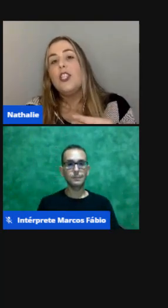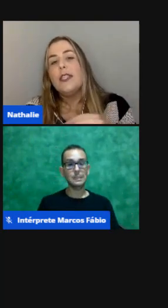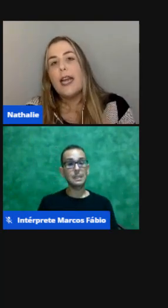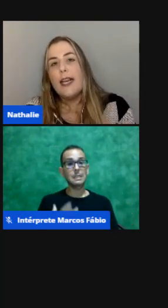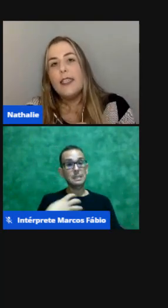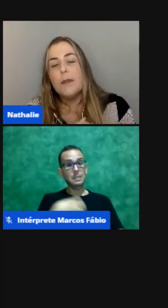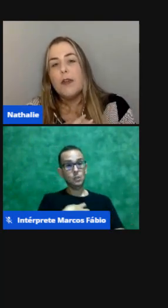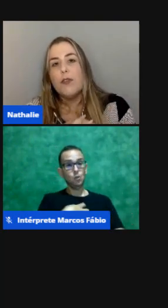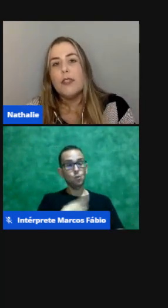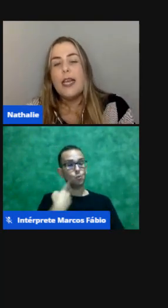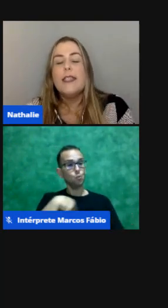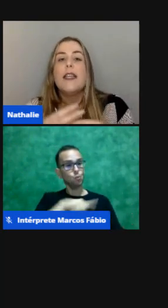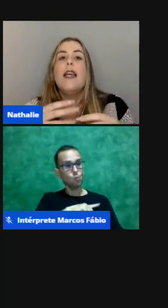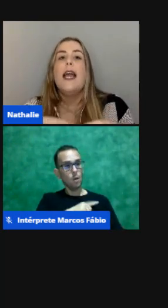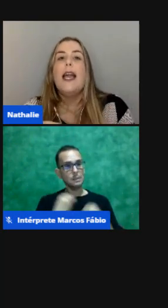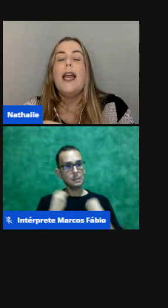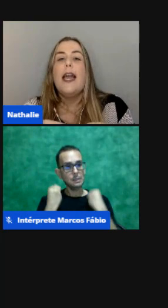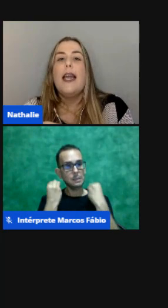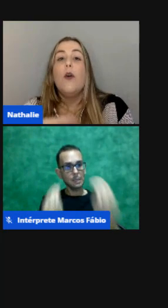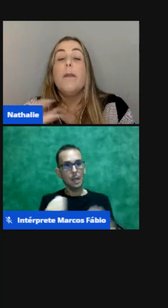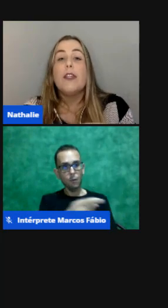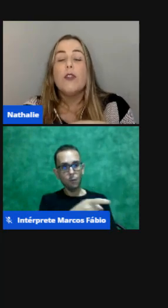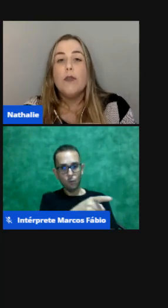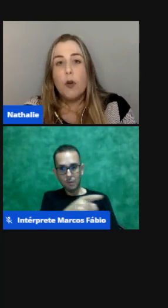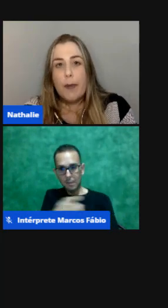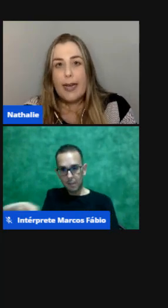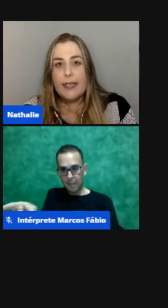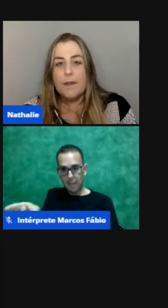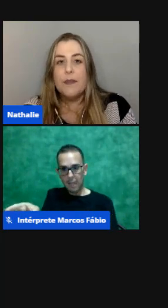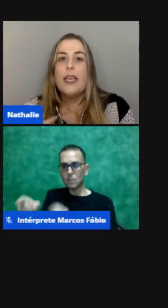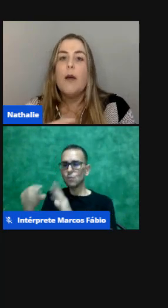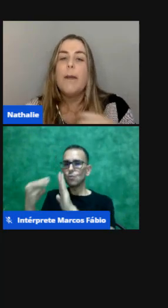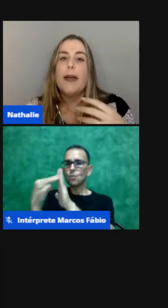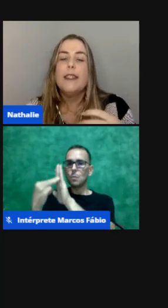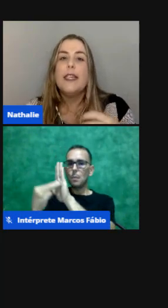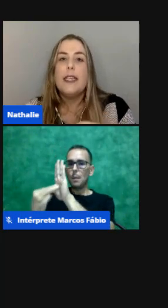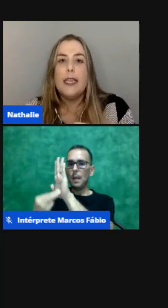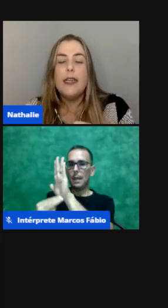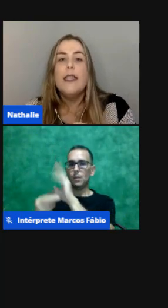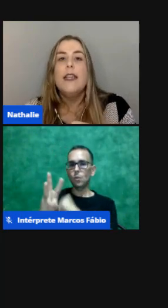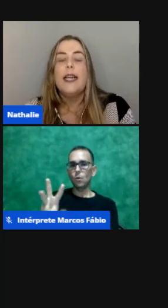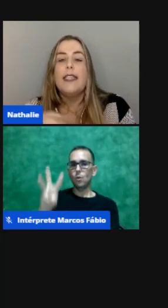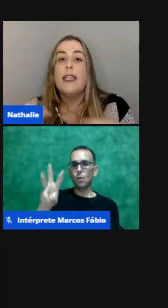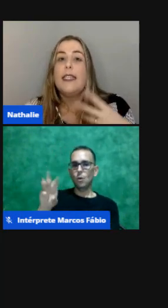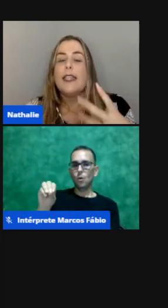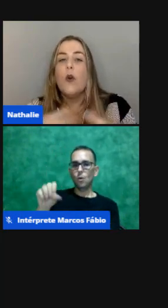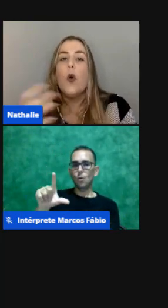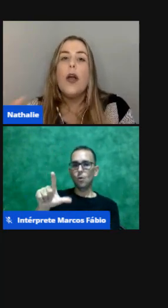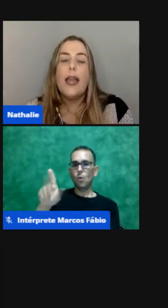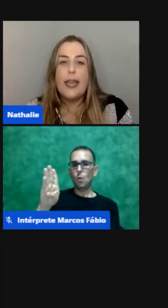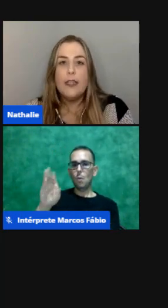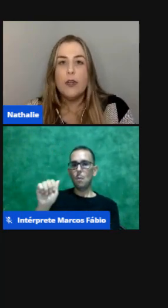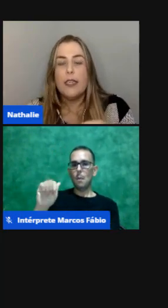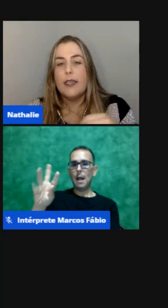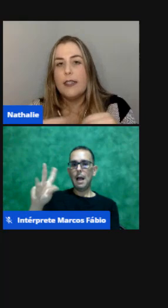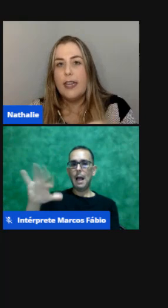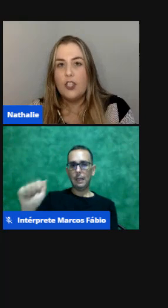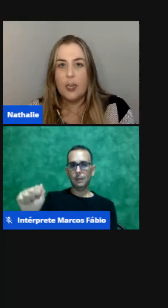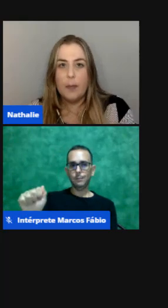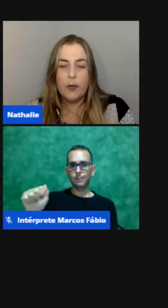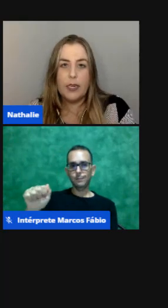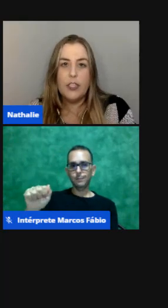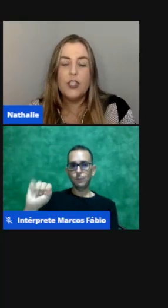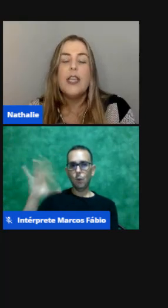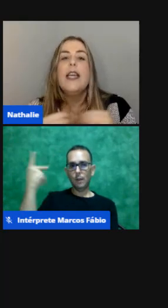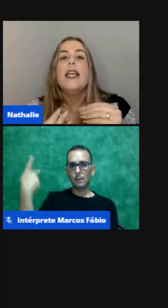a gente traz para vocês o método Wolbachia, que é uma parceria, né, ele está ocorrendo aqui na cidade